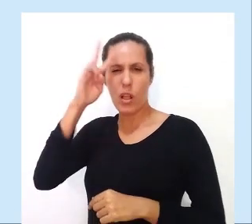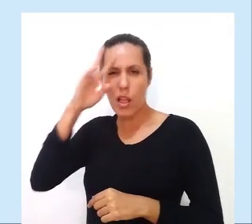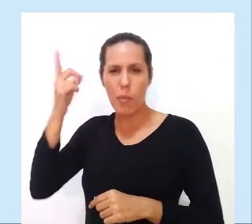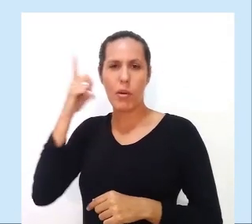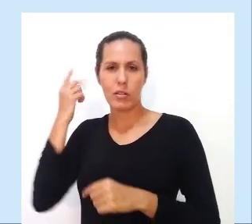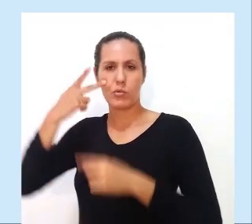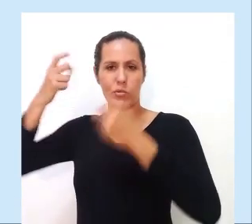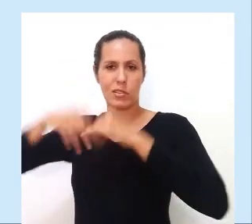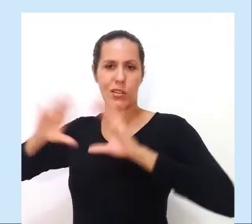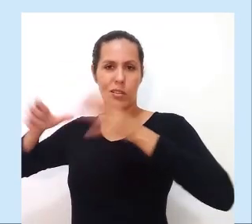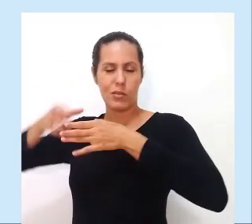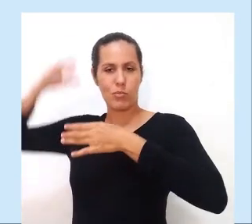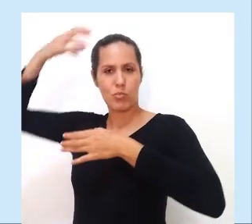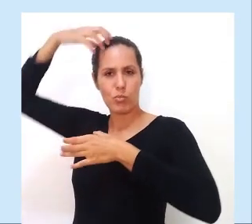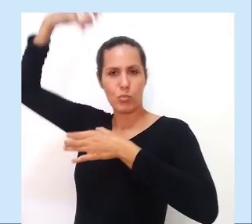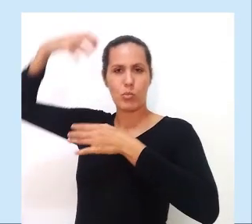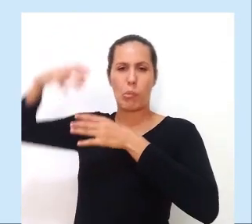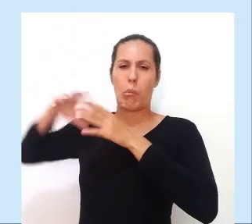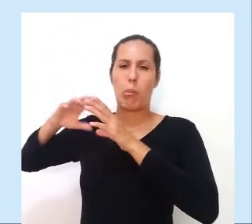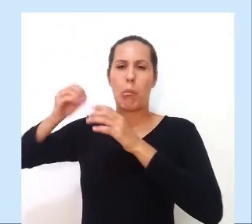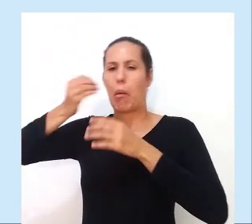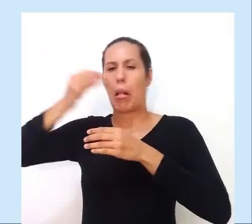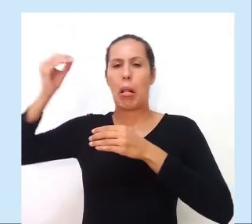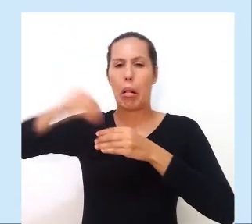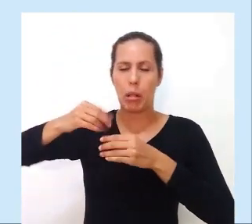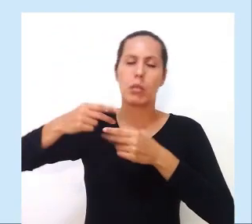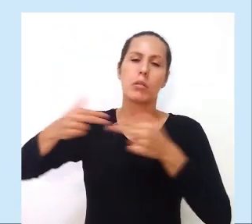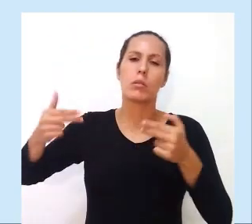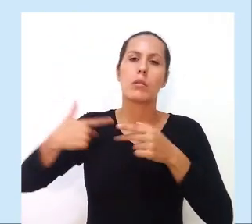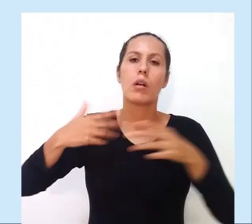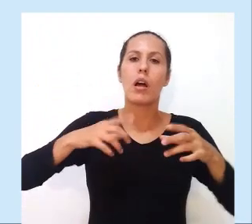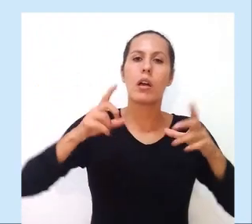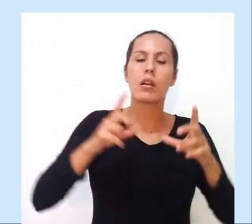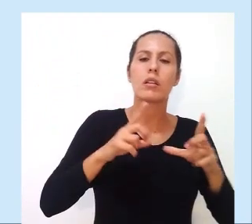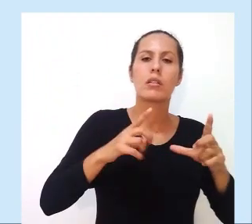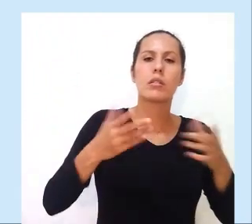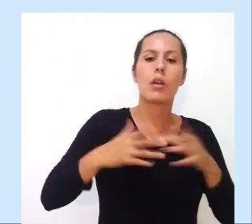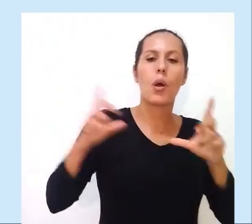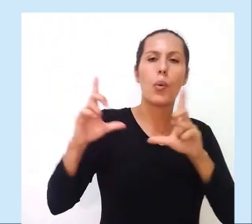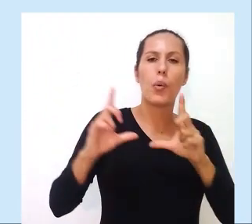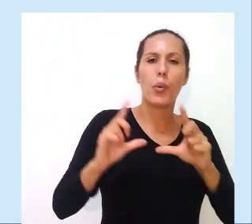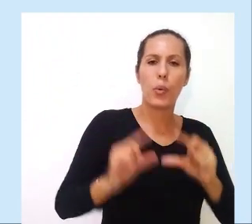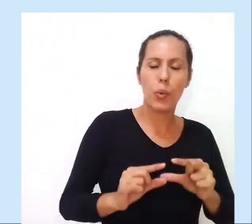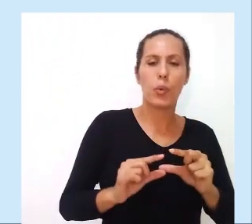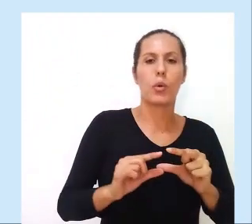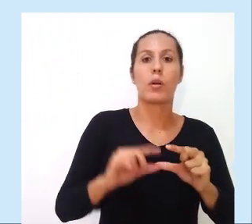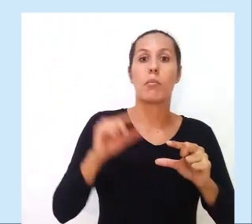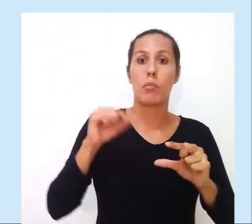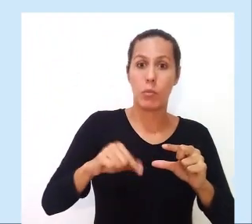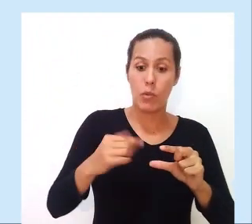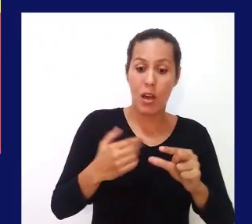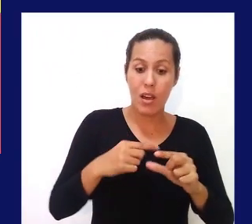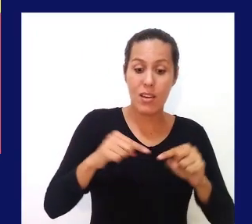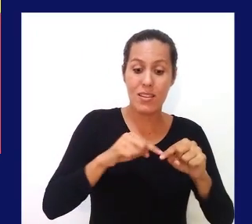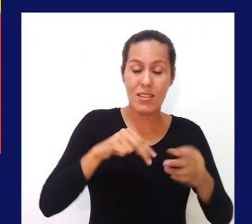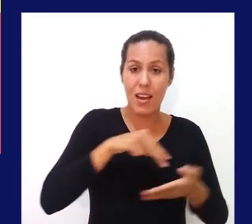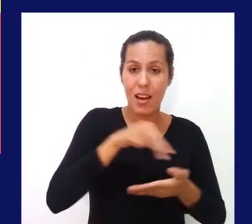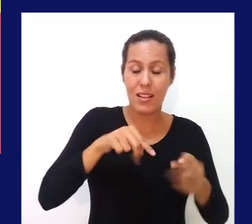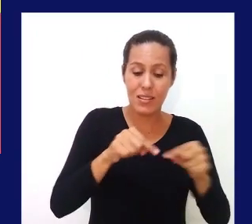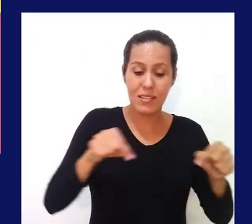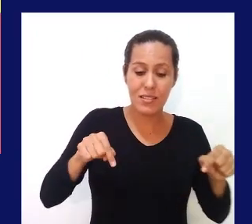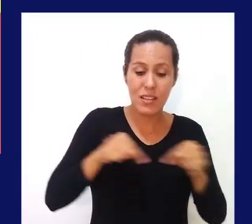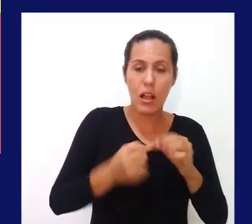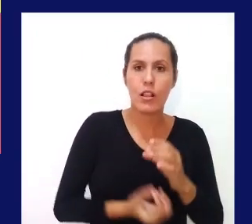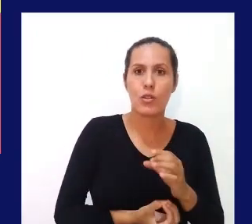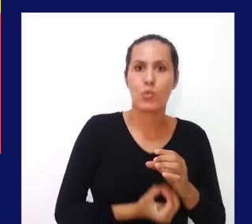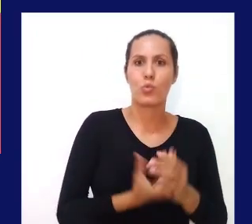dança tinha sofrido um empobrecimento e que depois vem na Era do Renascimento, a dança do salão também chega nessa época.